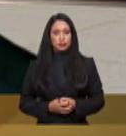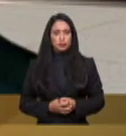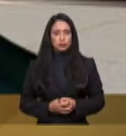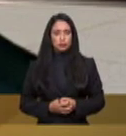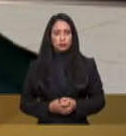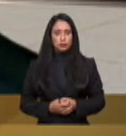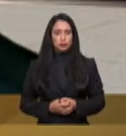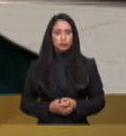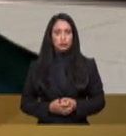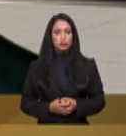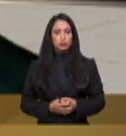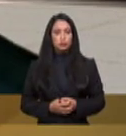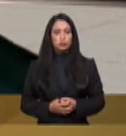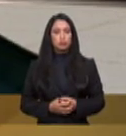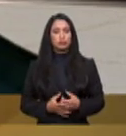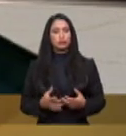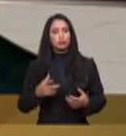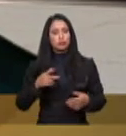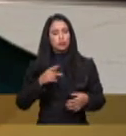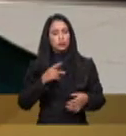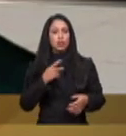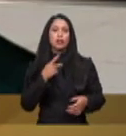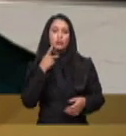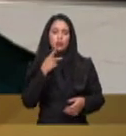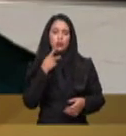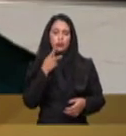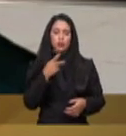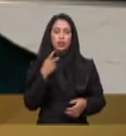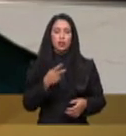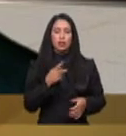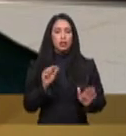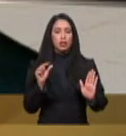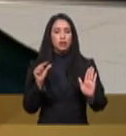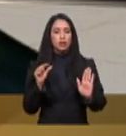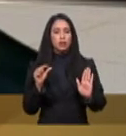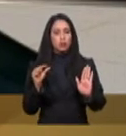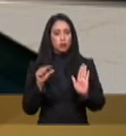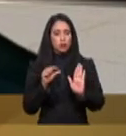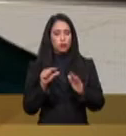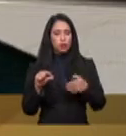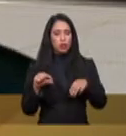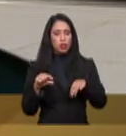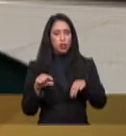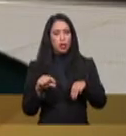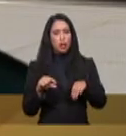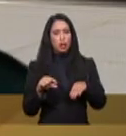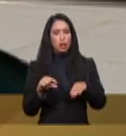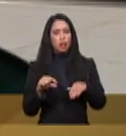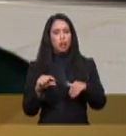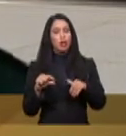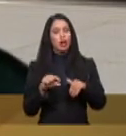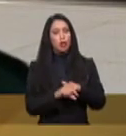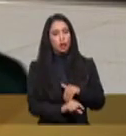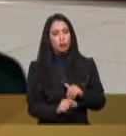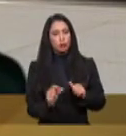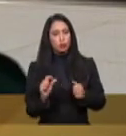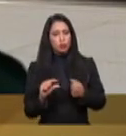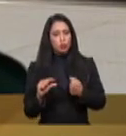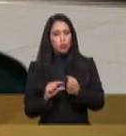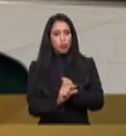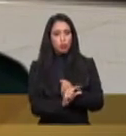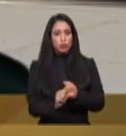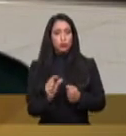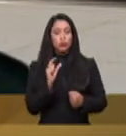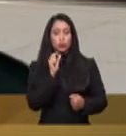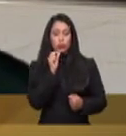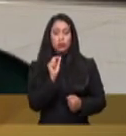Martin Barron, quando ele falava da dificuldade de termos e de concordarmos com